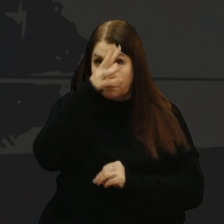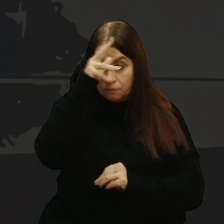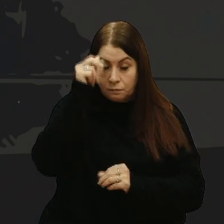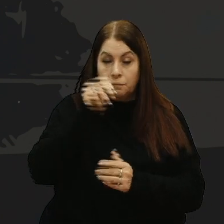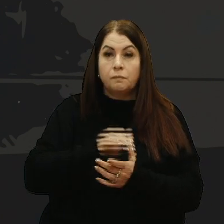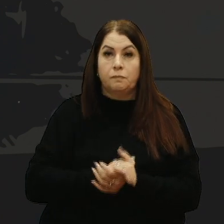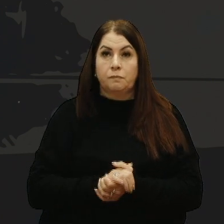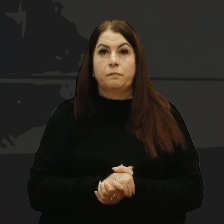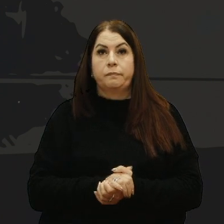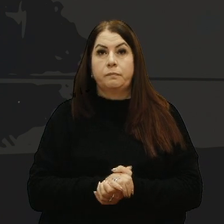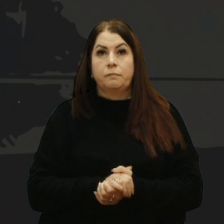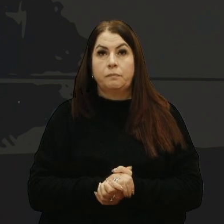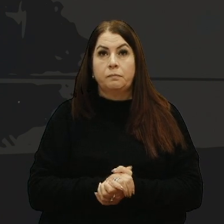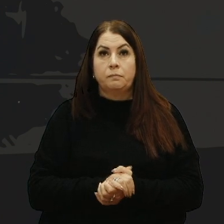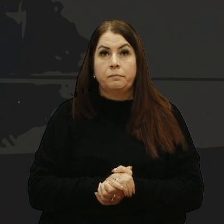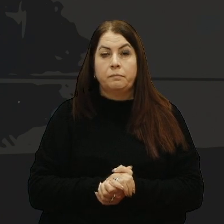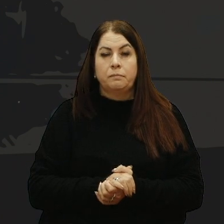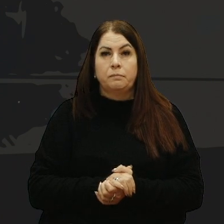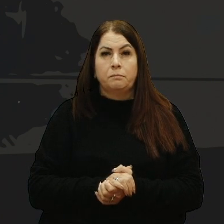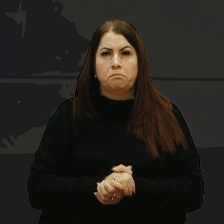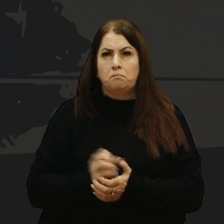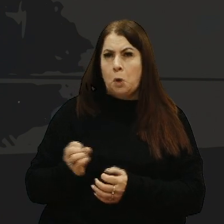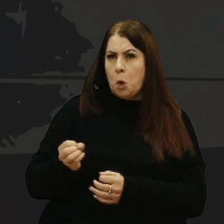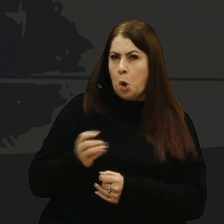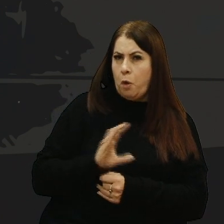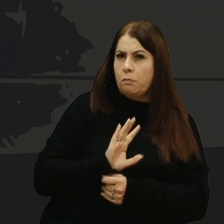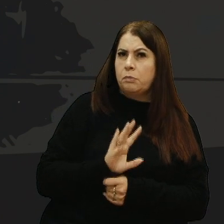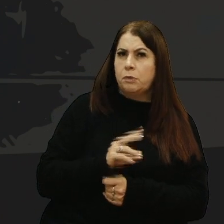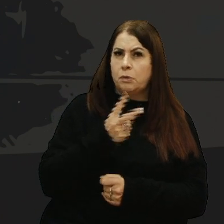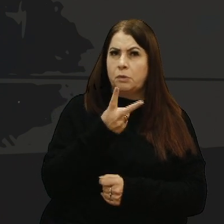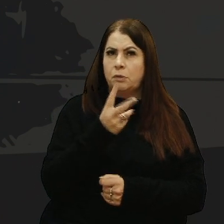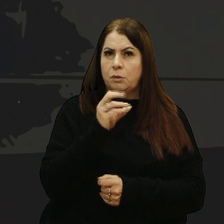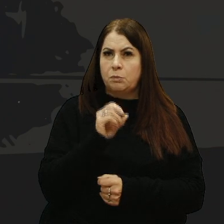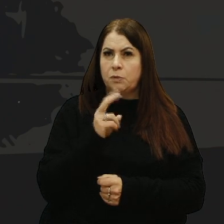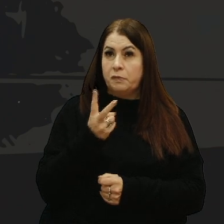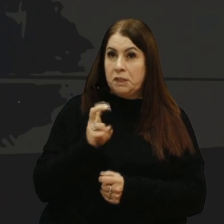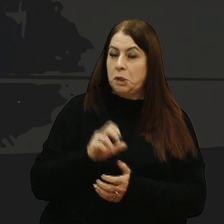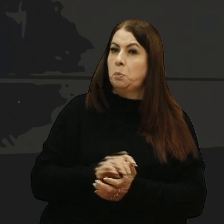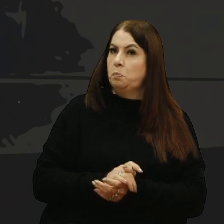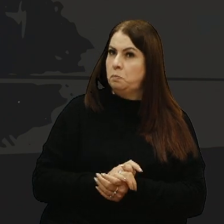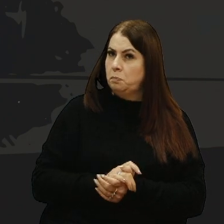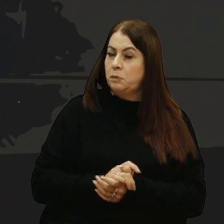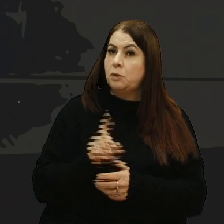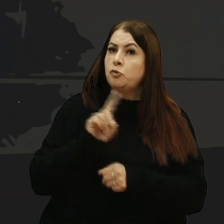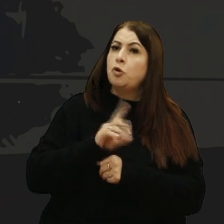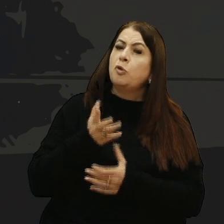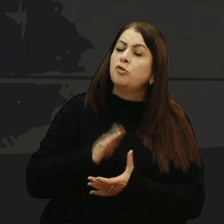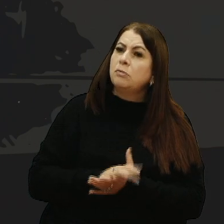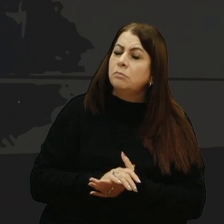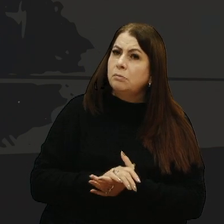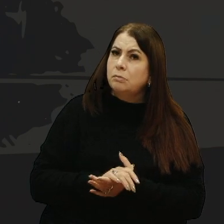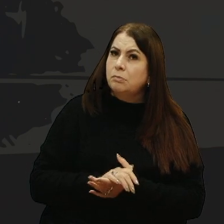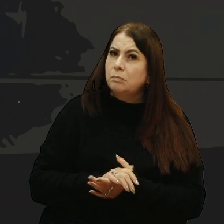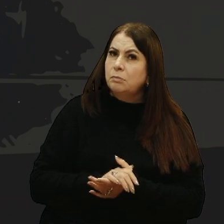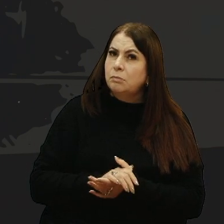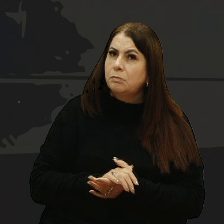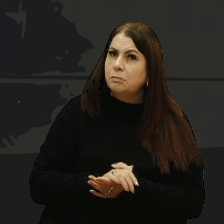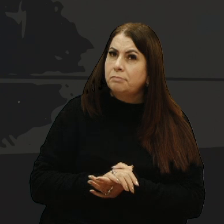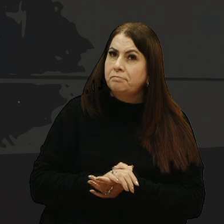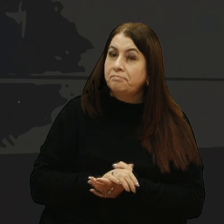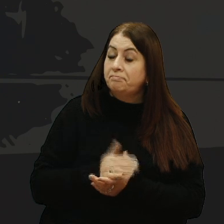prefeitura. Super atualizado, 2025. Que dia é hoje, gente?